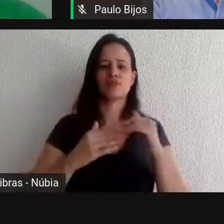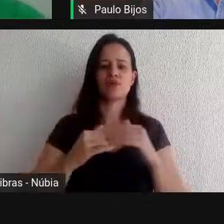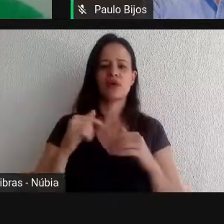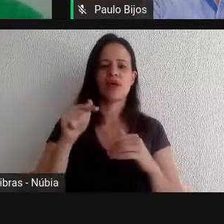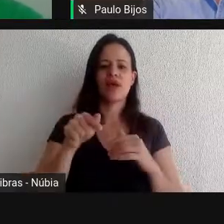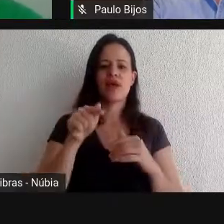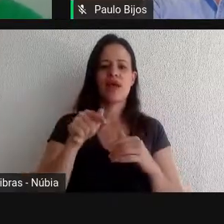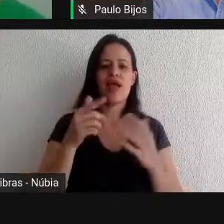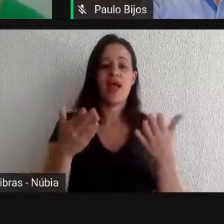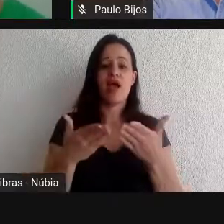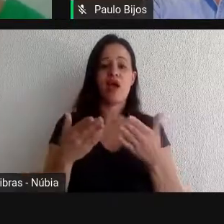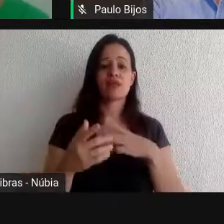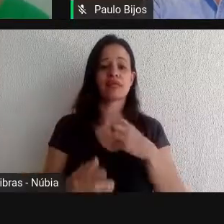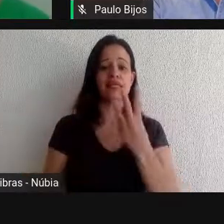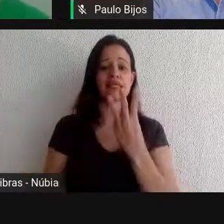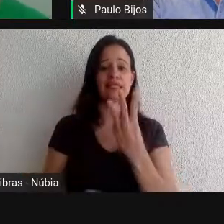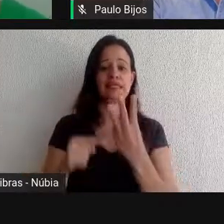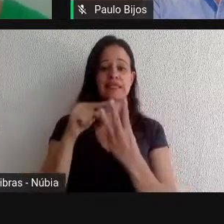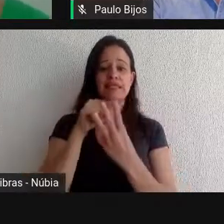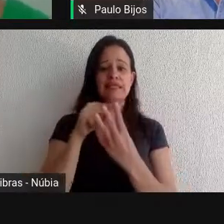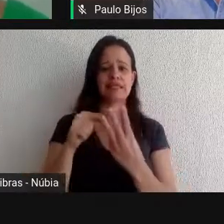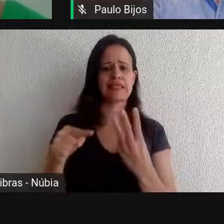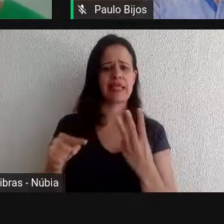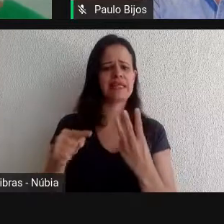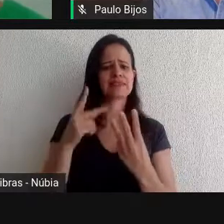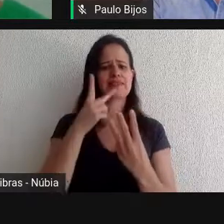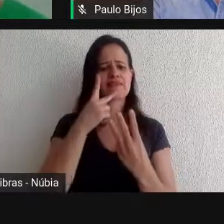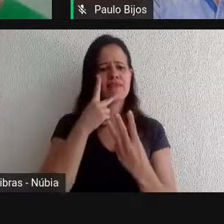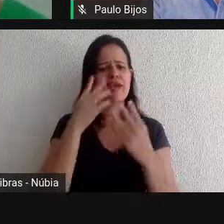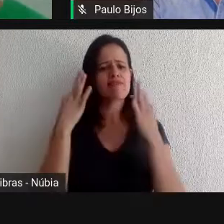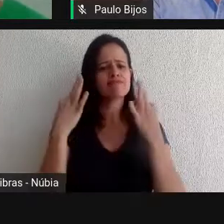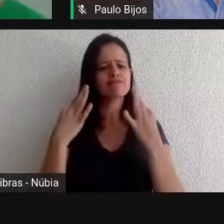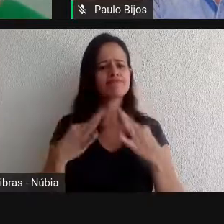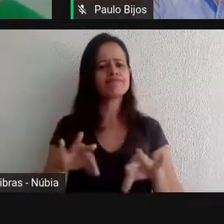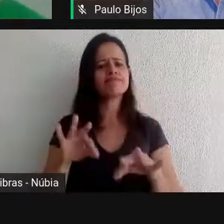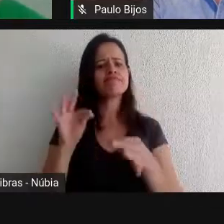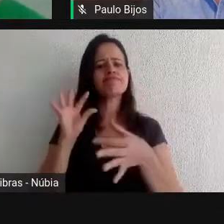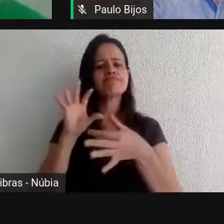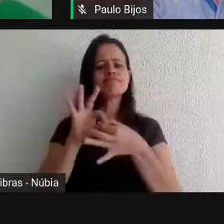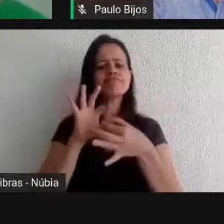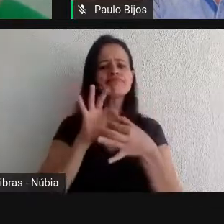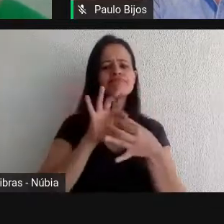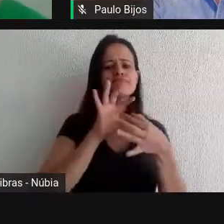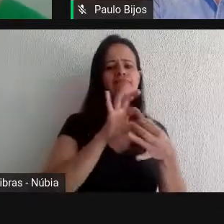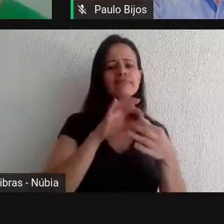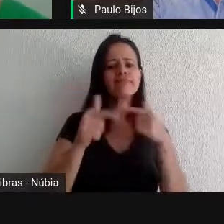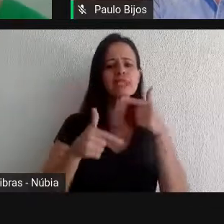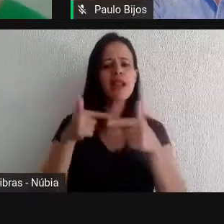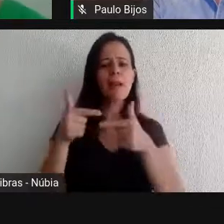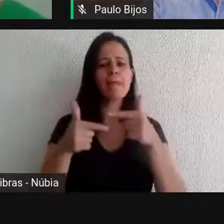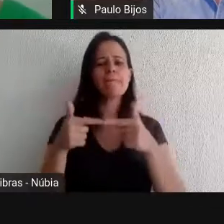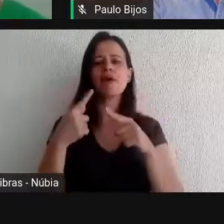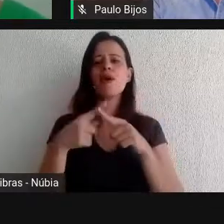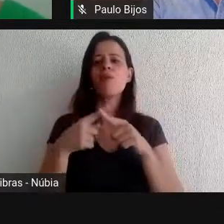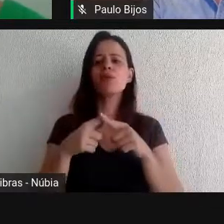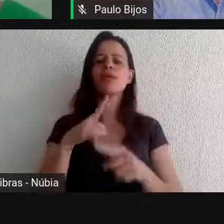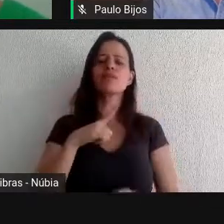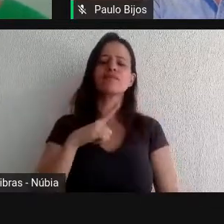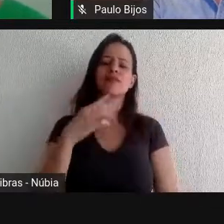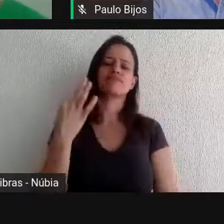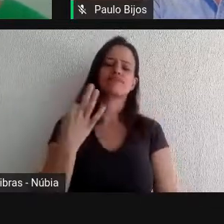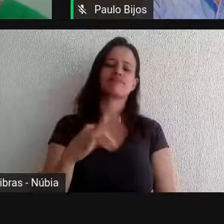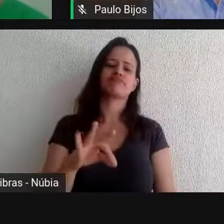3 participantes que falam com muita propriedade dos seus trabalhos. Por quê? porque eles estão